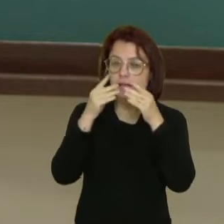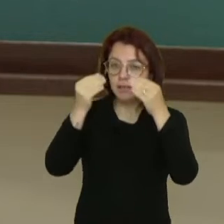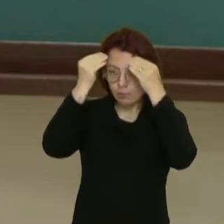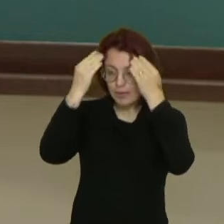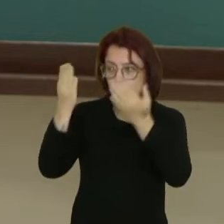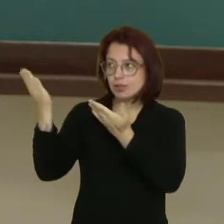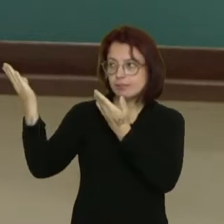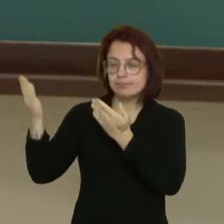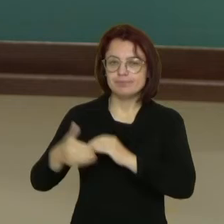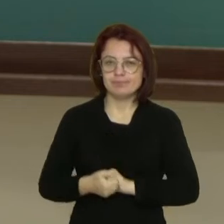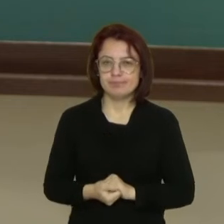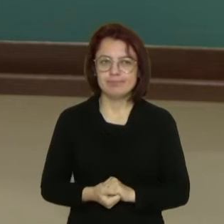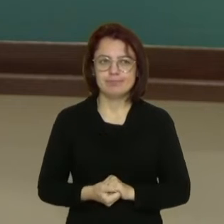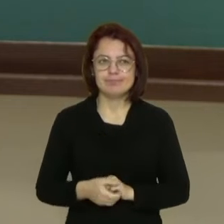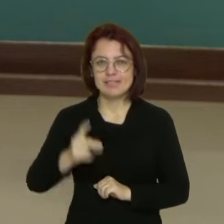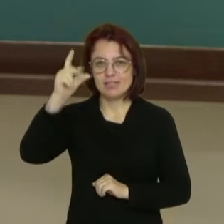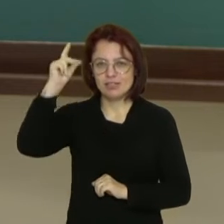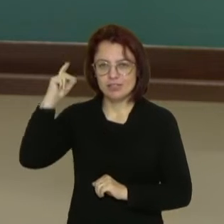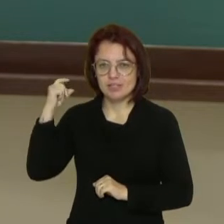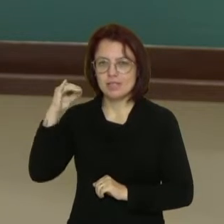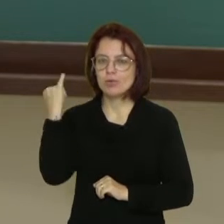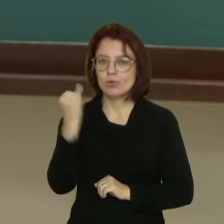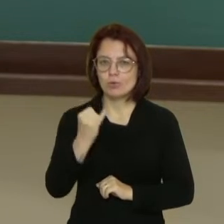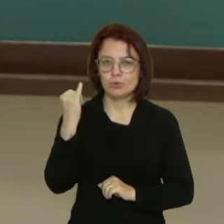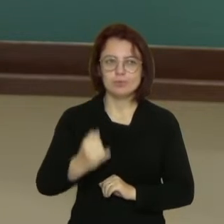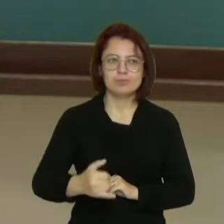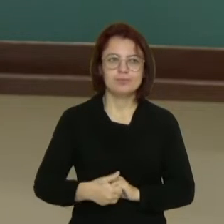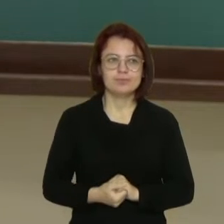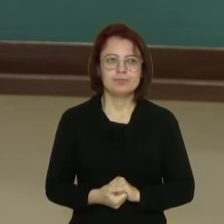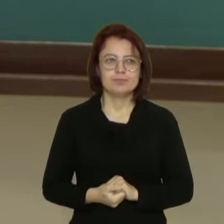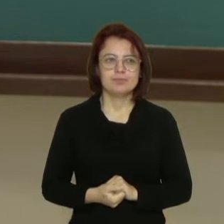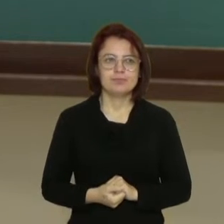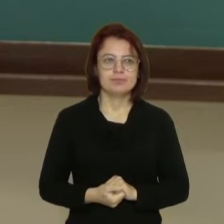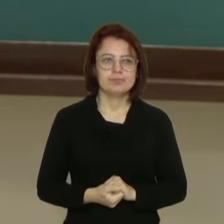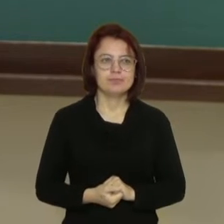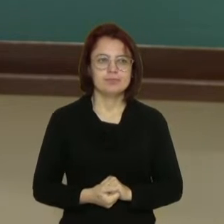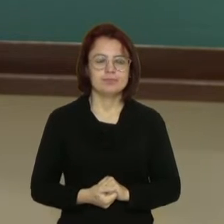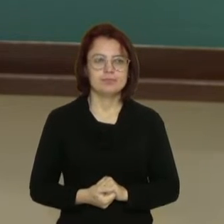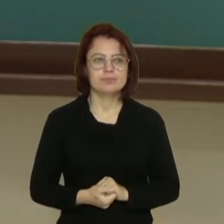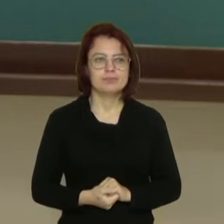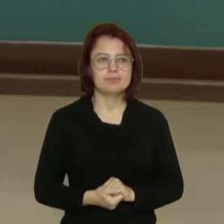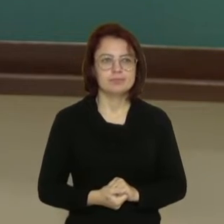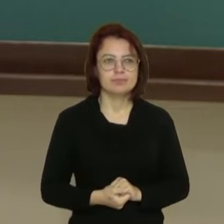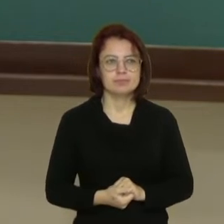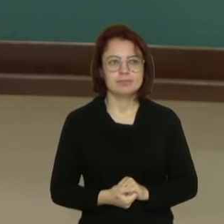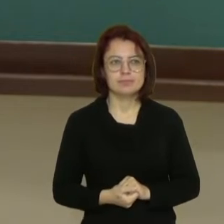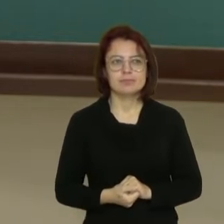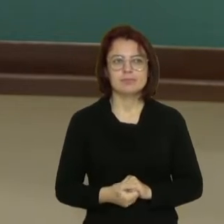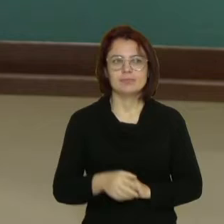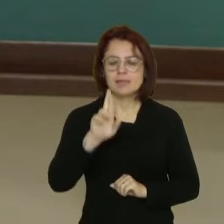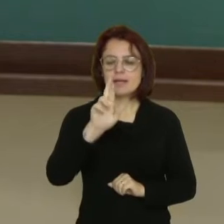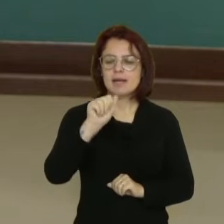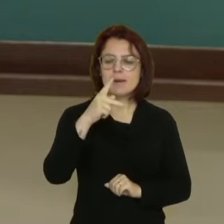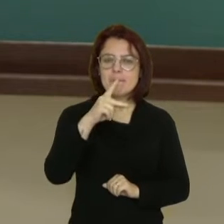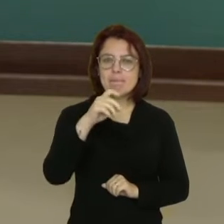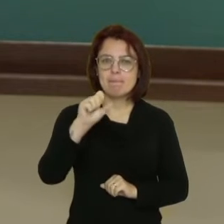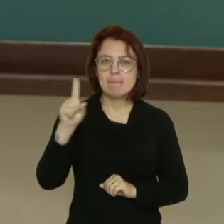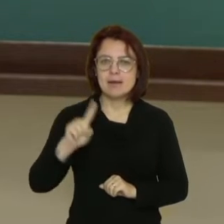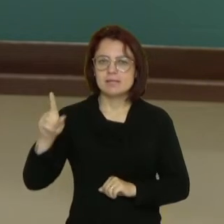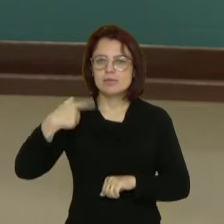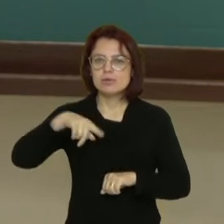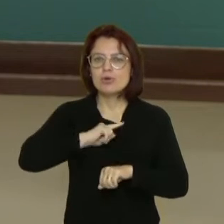linguagem, antiga do conto. Então, quando ele fala aqui, rapaz do nosso